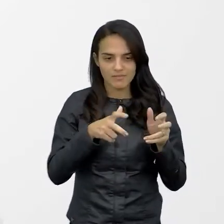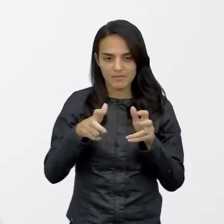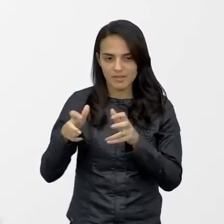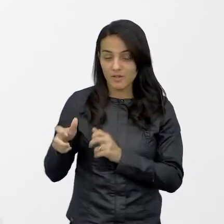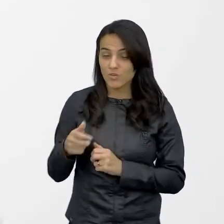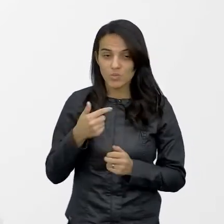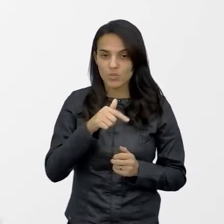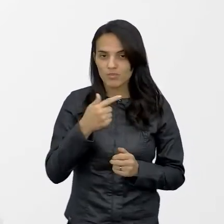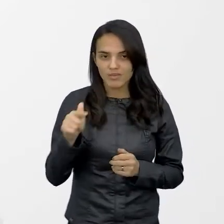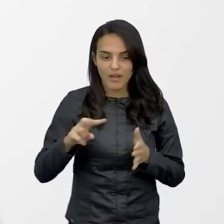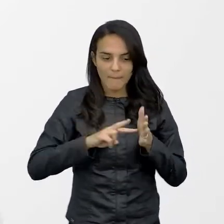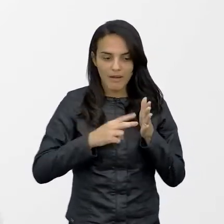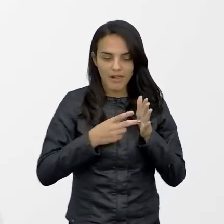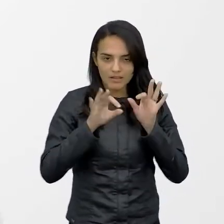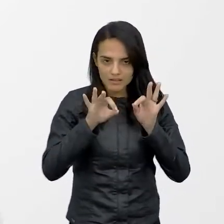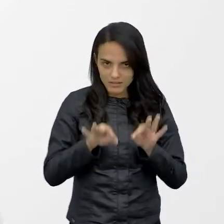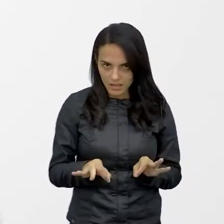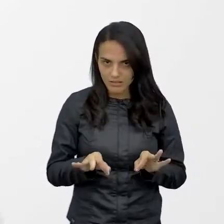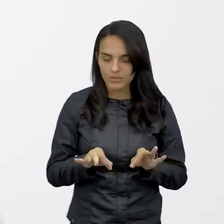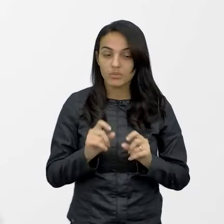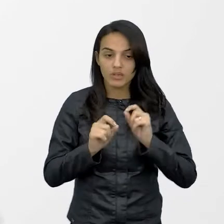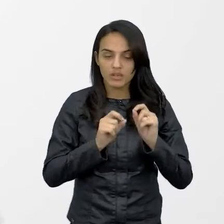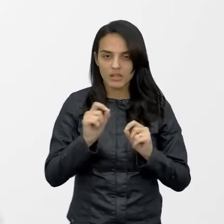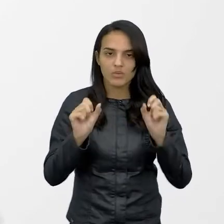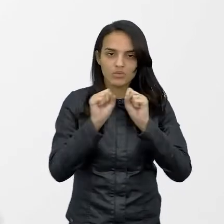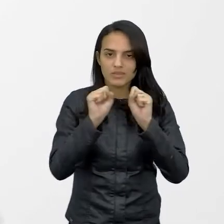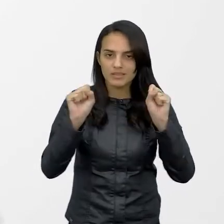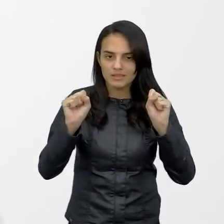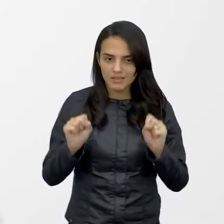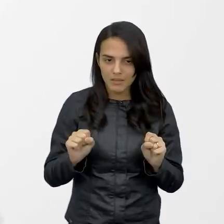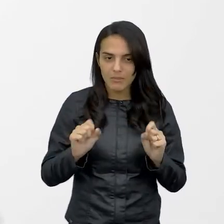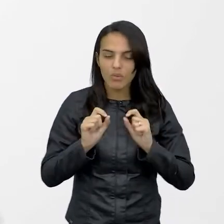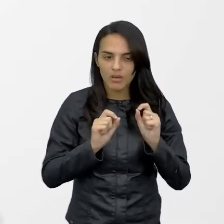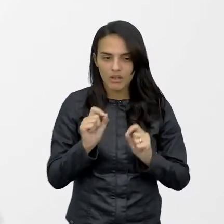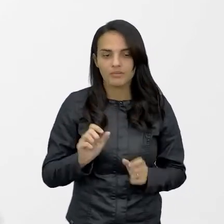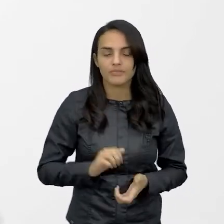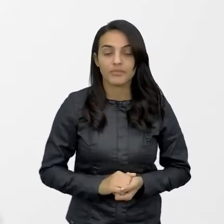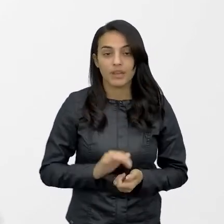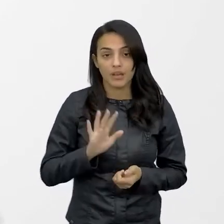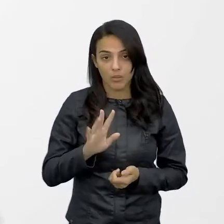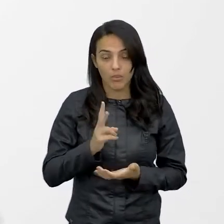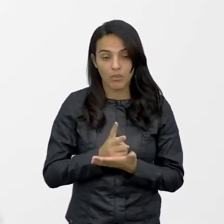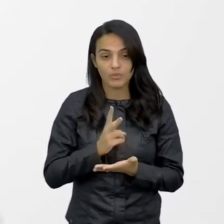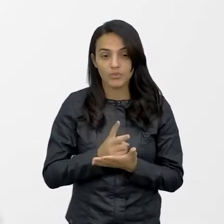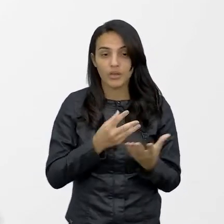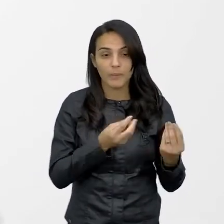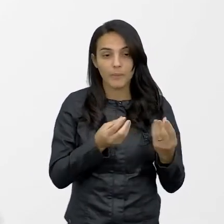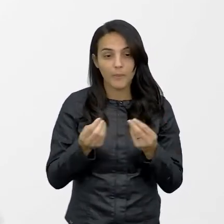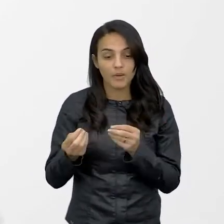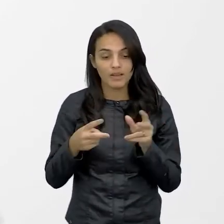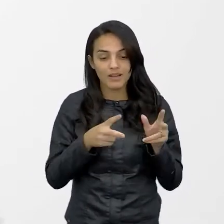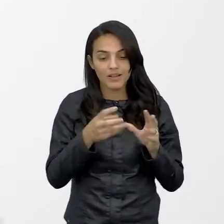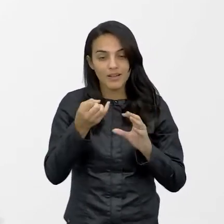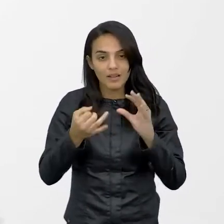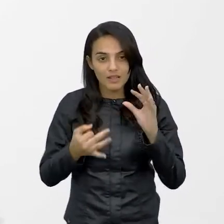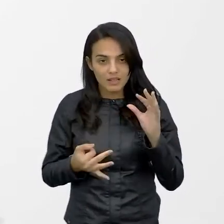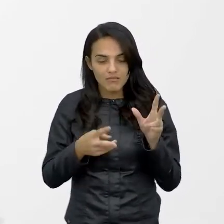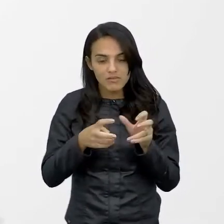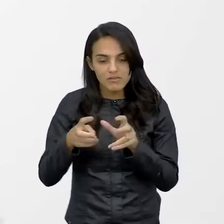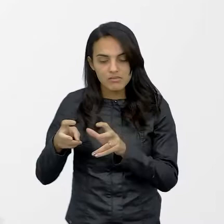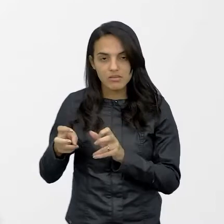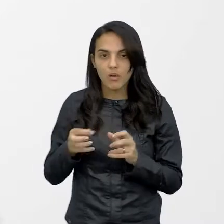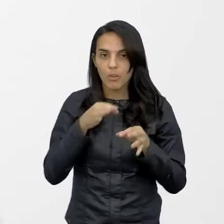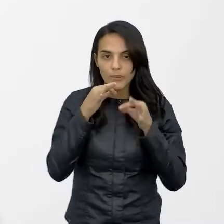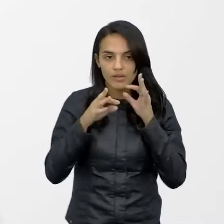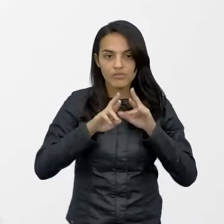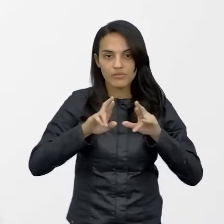uma definição formal para o que um sistema complexo é, e, portanto, permanecem muitas perspectivas e opiniões diferentes